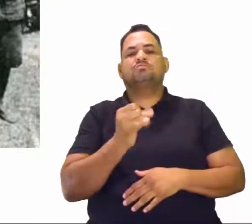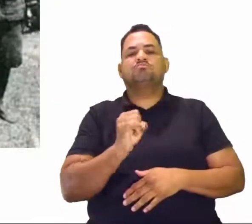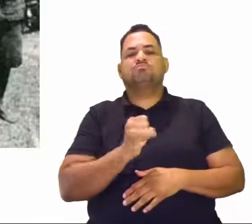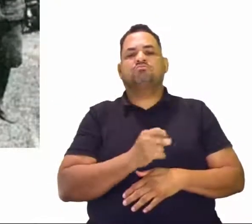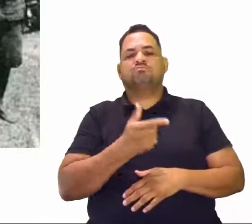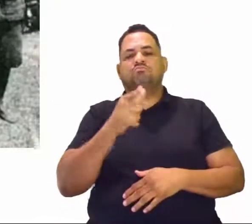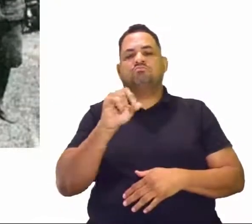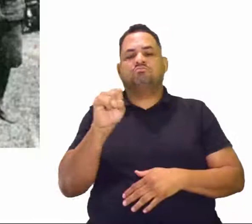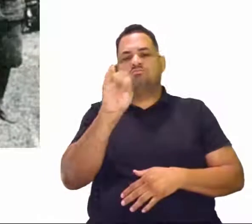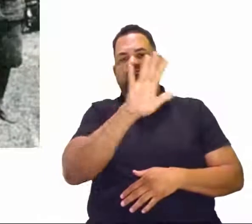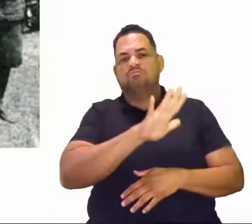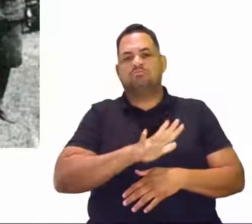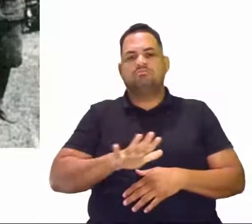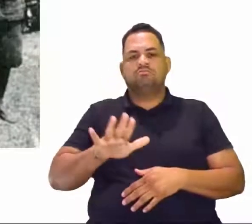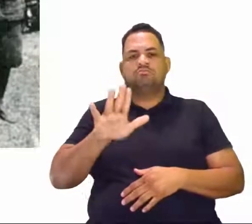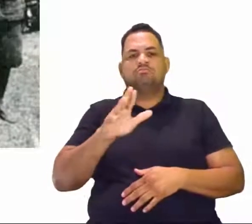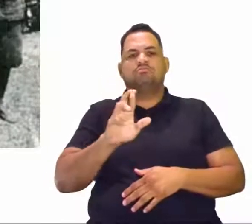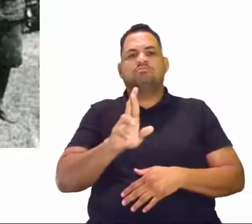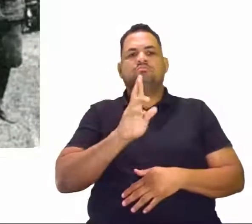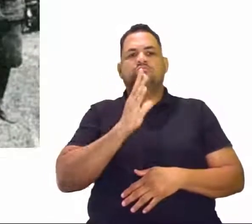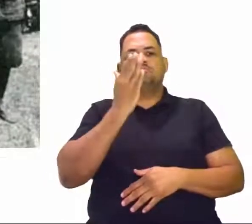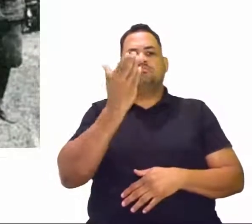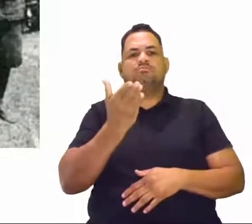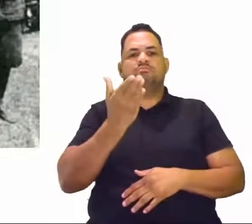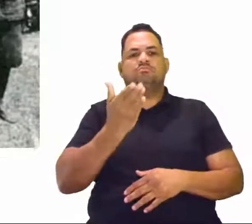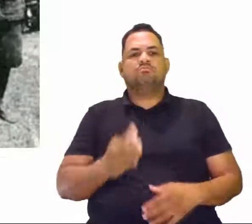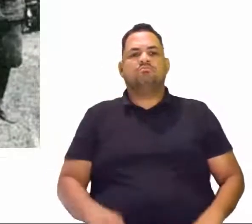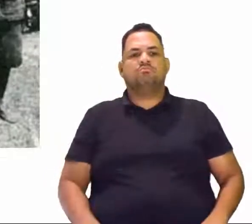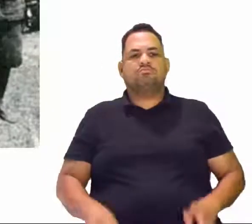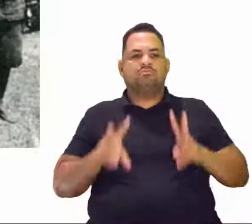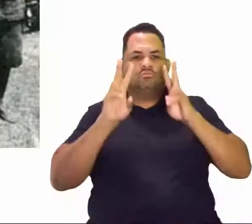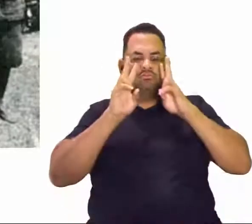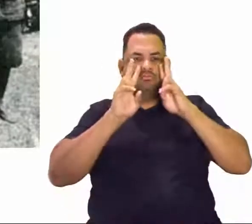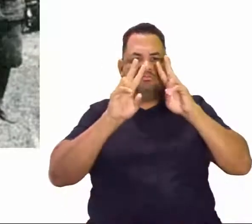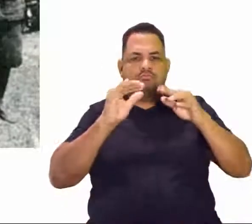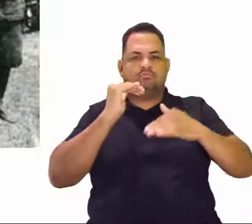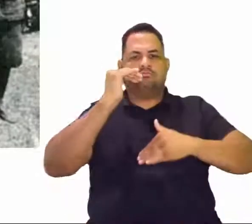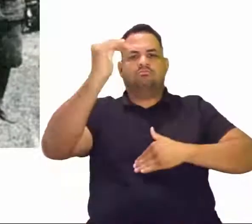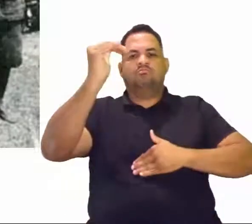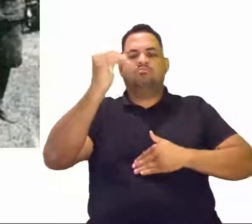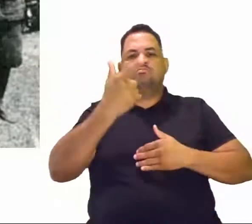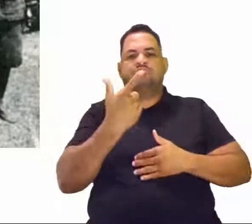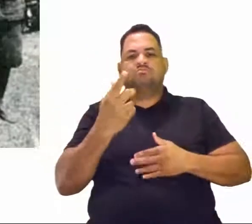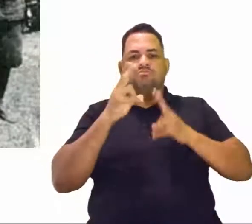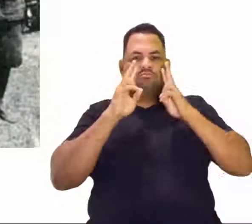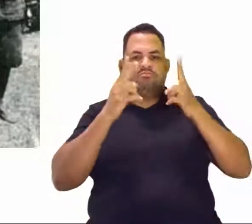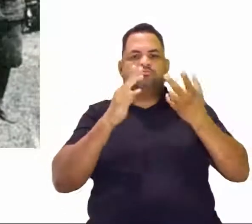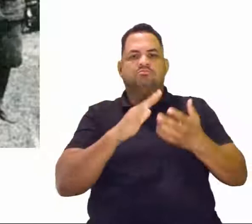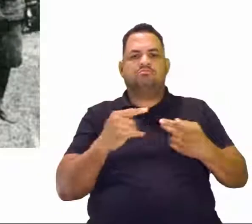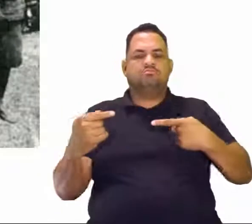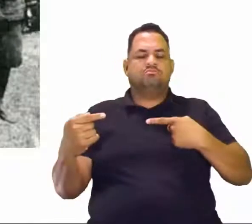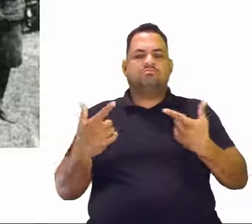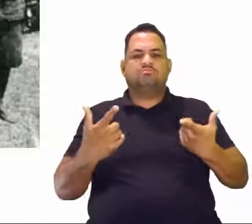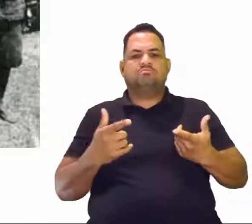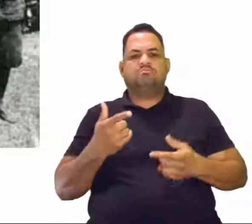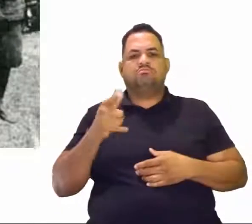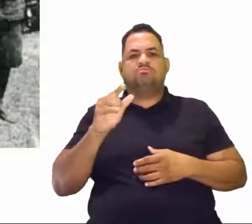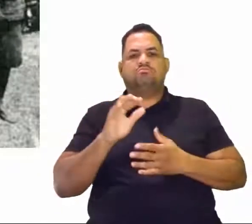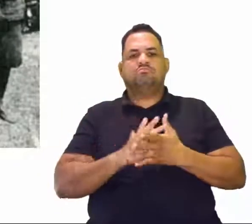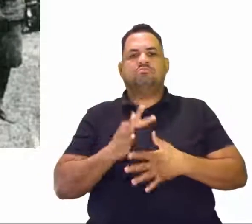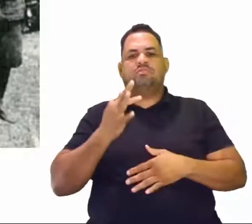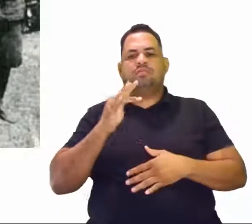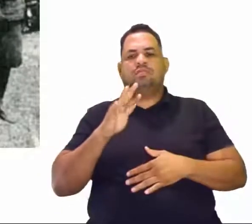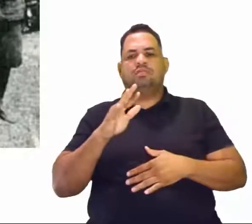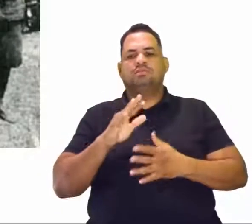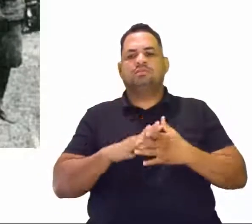imagem e olha o resultado dessa visão de superioridade em relação aos